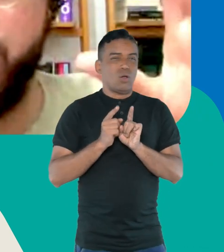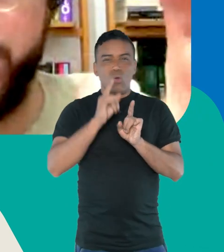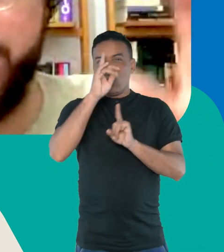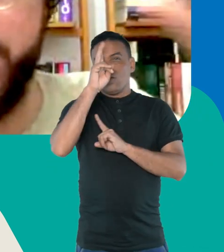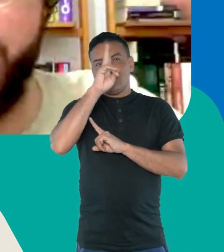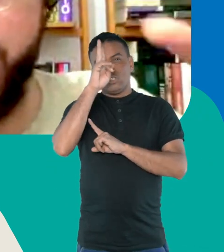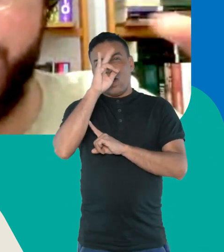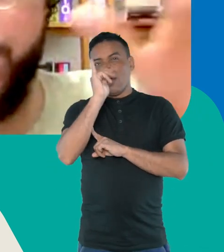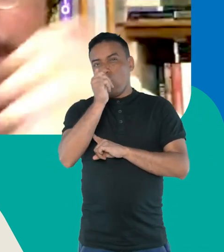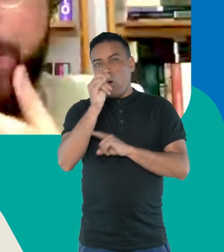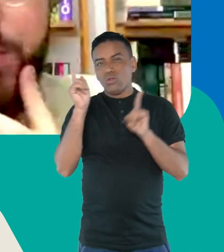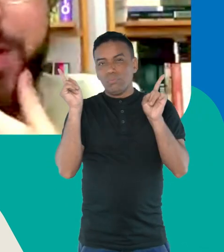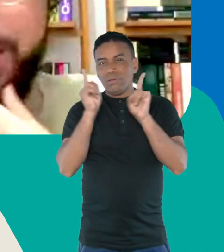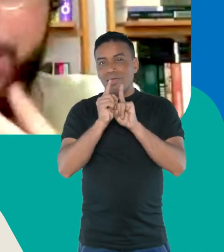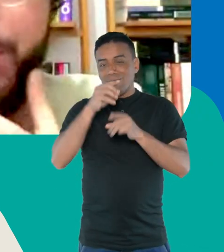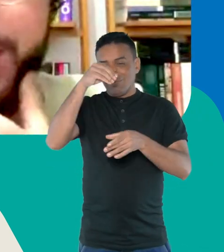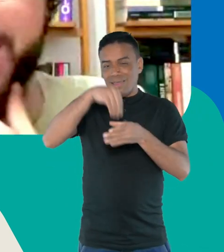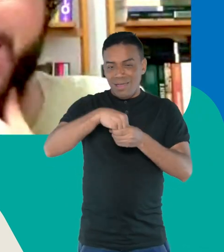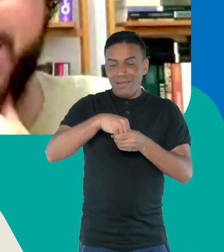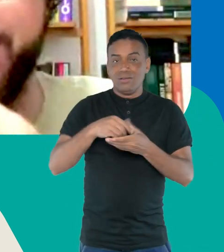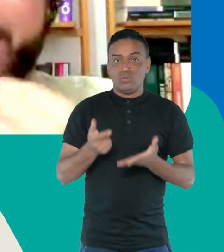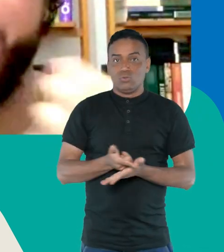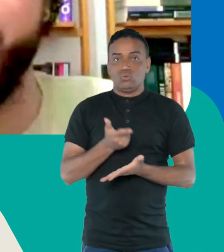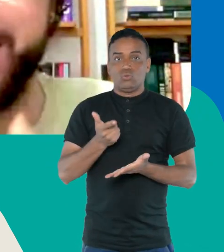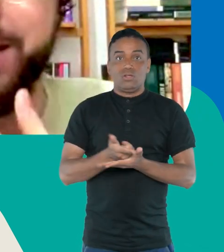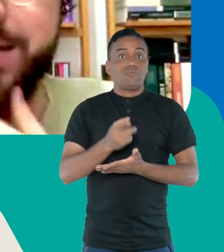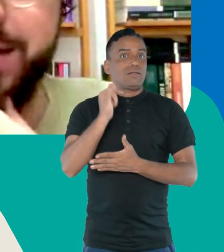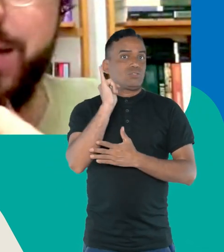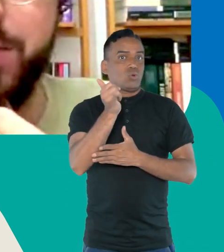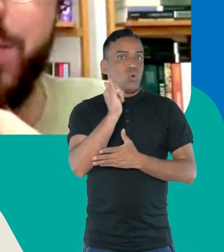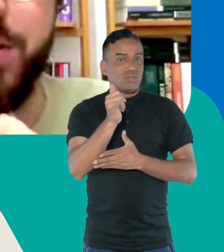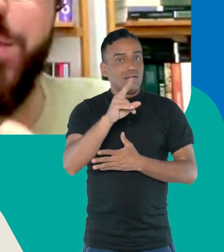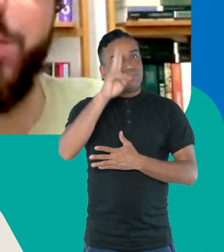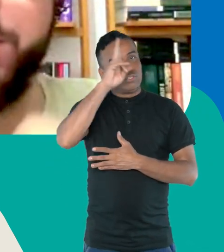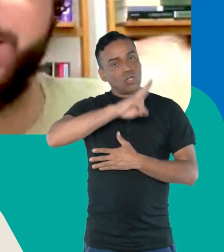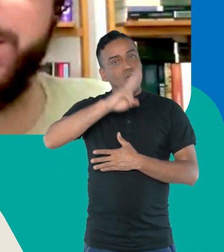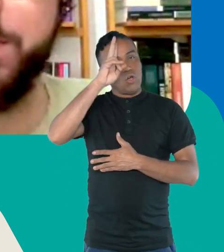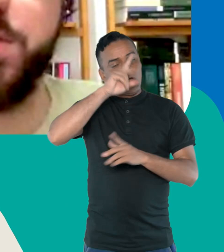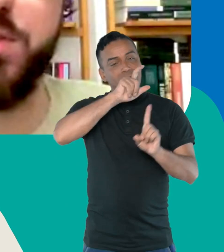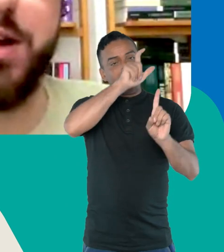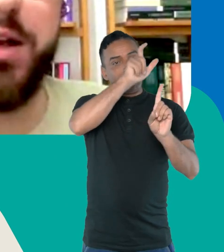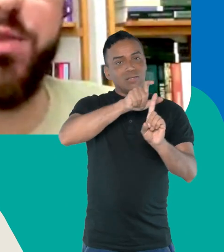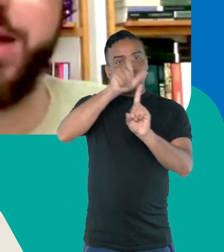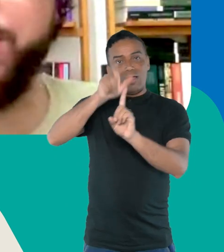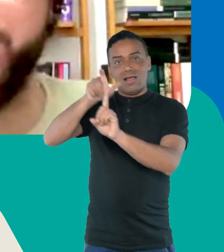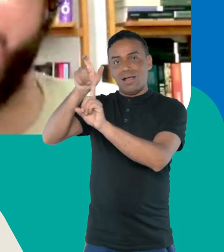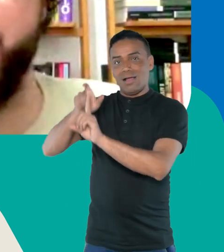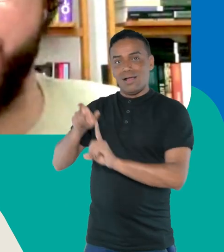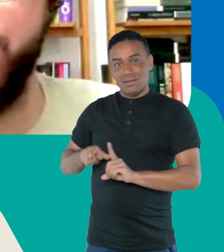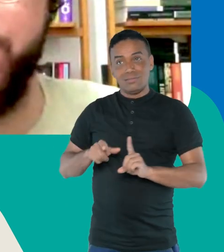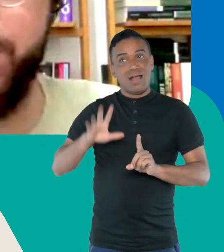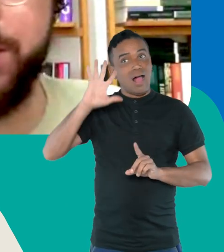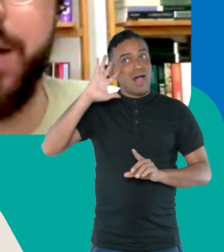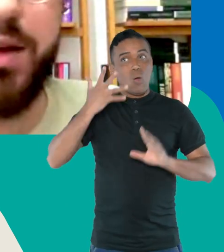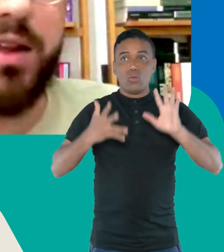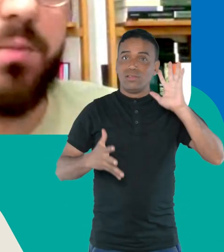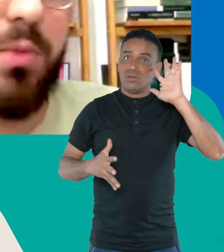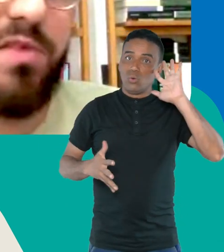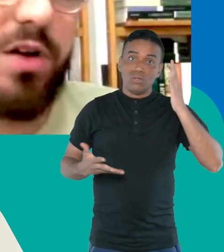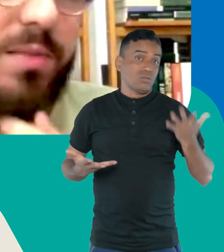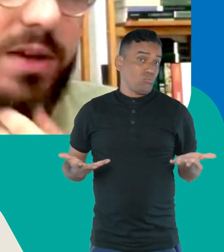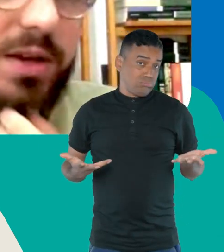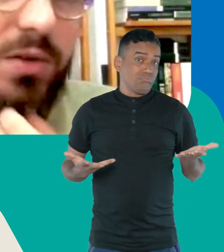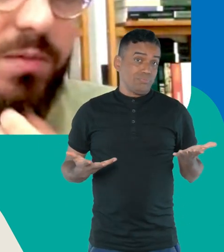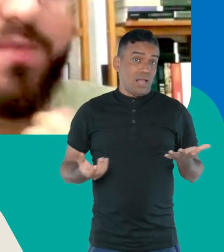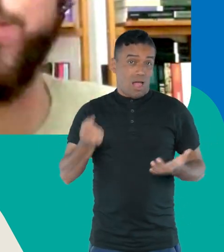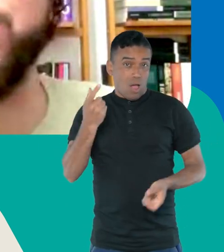mini contos também ao longo do próprio livro, mas que contassem a história de muitos desses personagens, o que aconteceu com alguns, também é